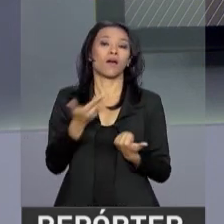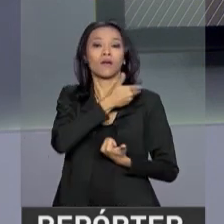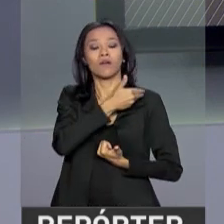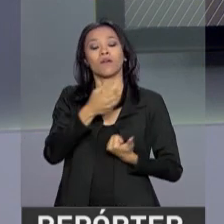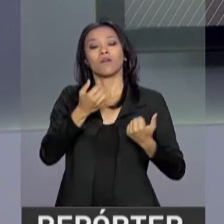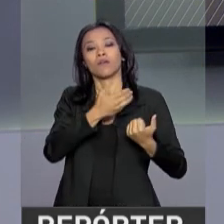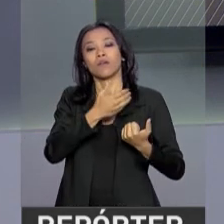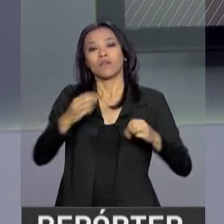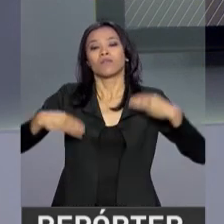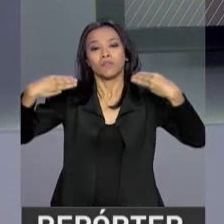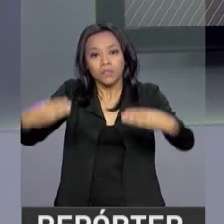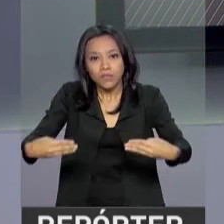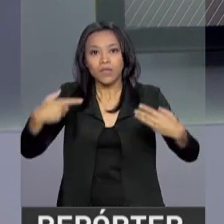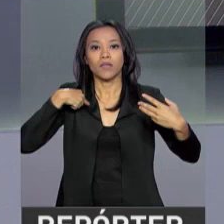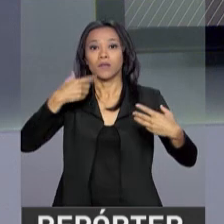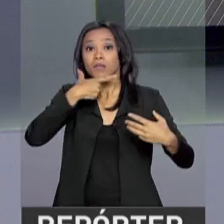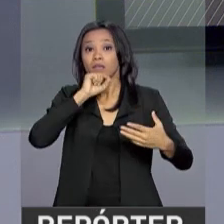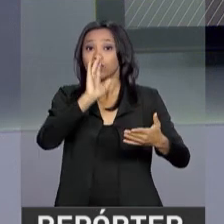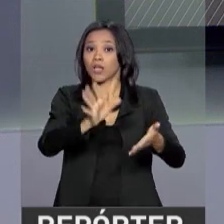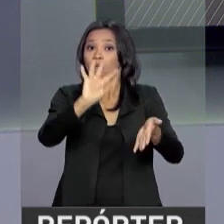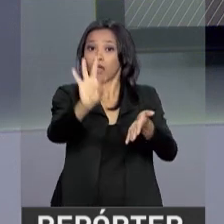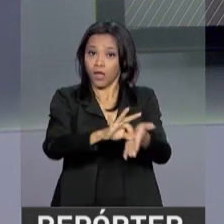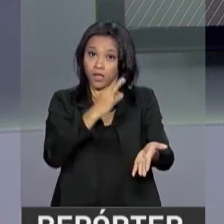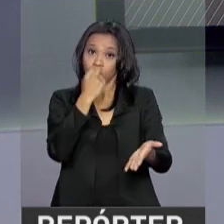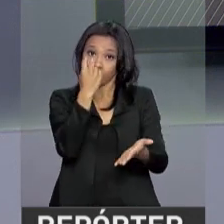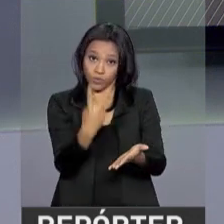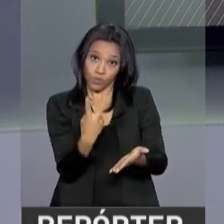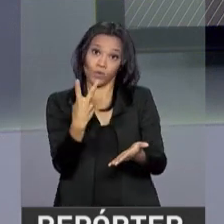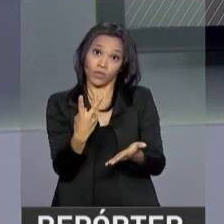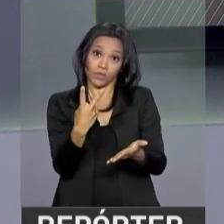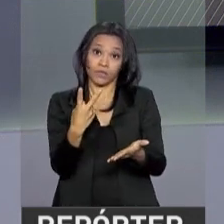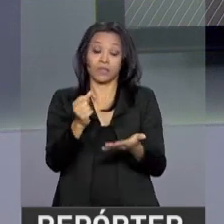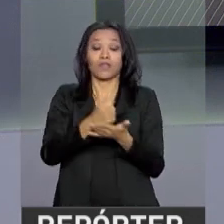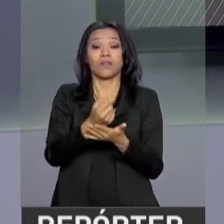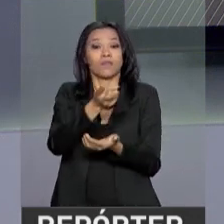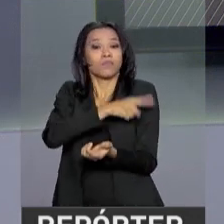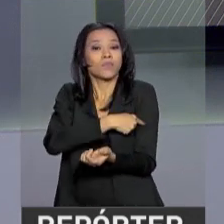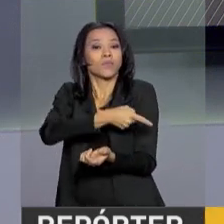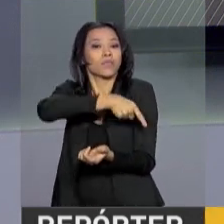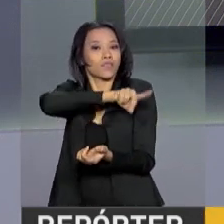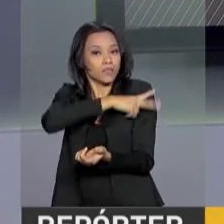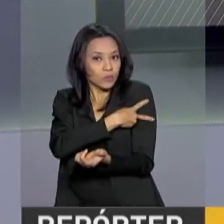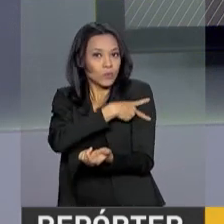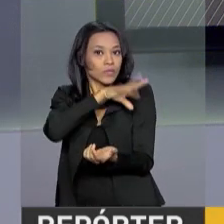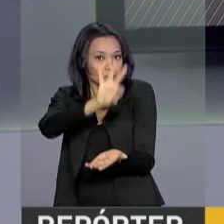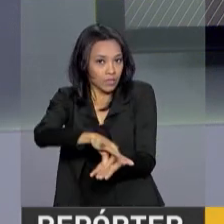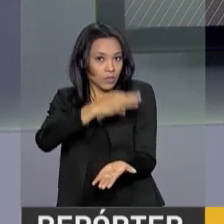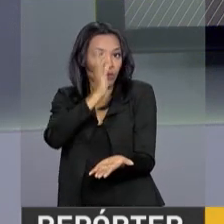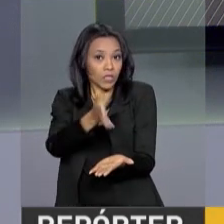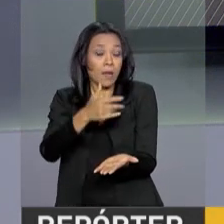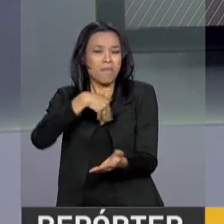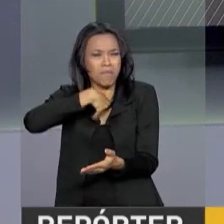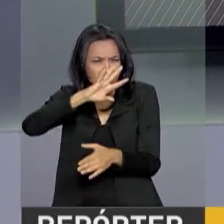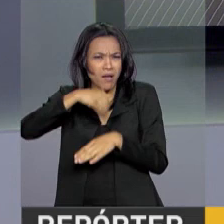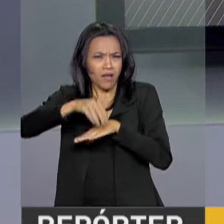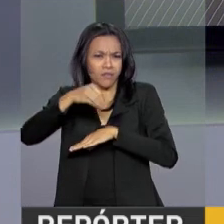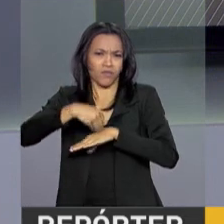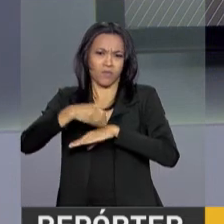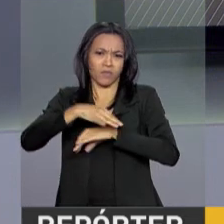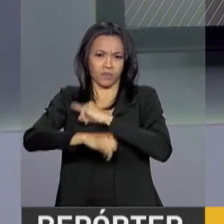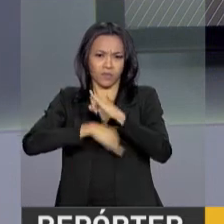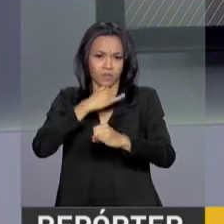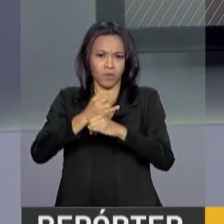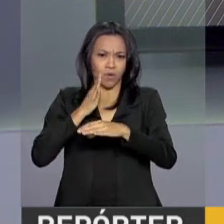processo de alfabetização dos alunos matriculados nos dois primeiros anos do ensino fundamental para mais informações basta acessar o site